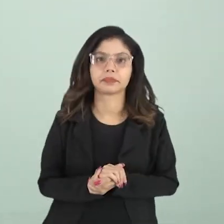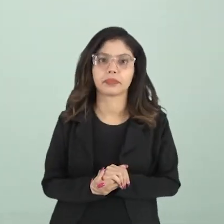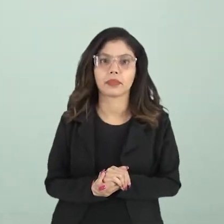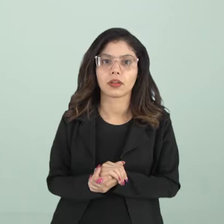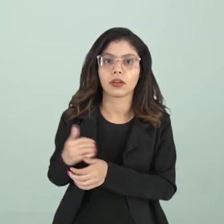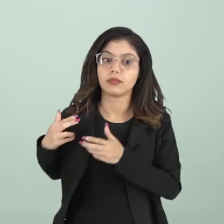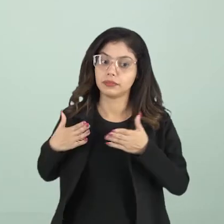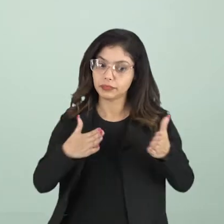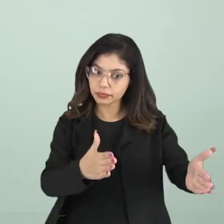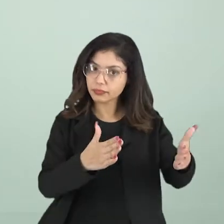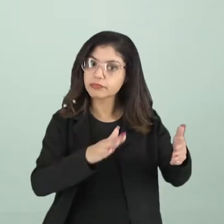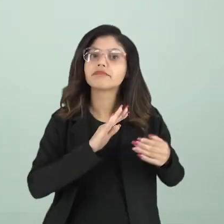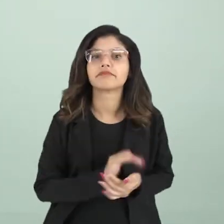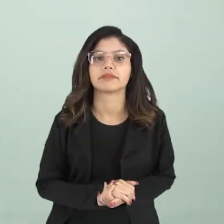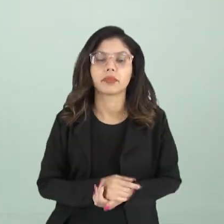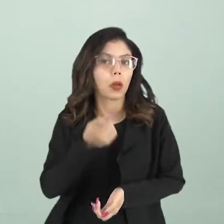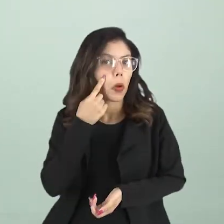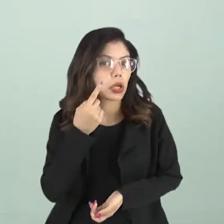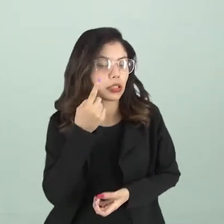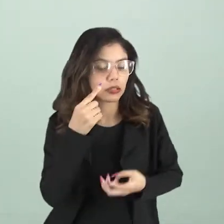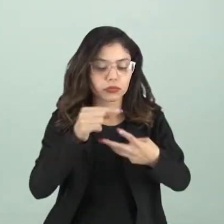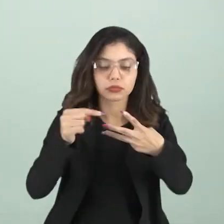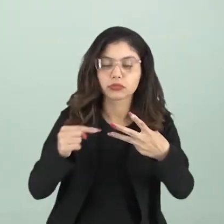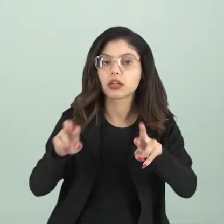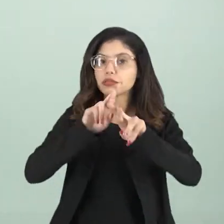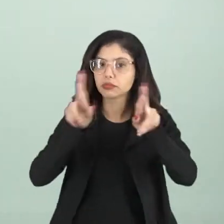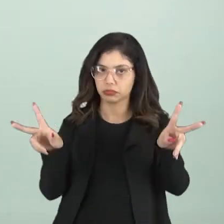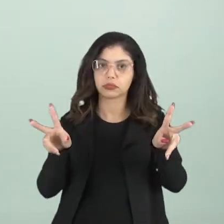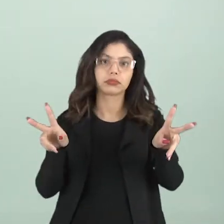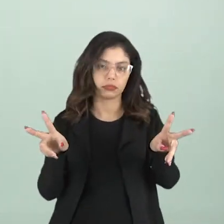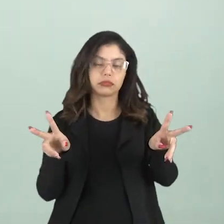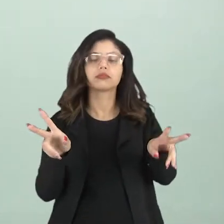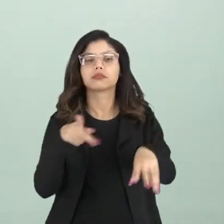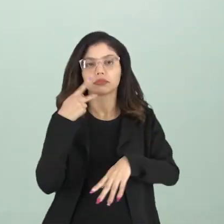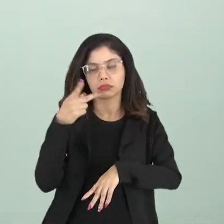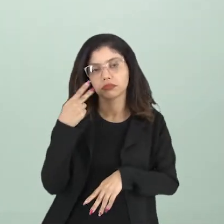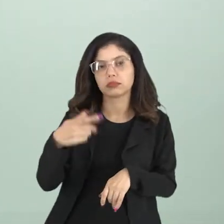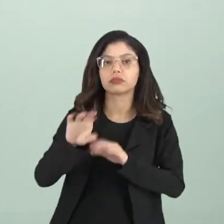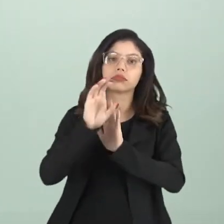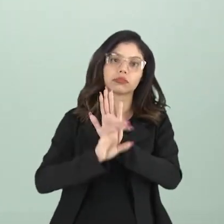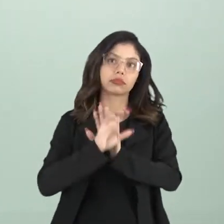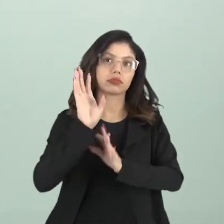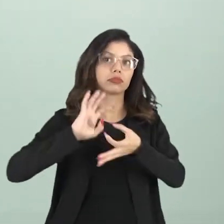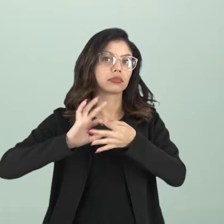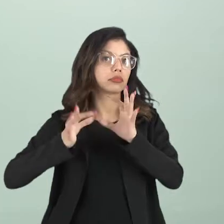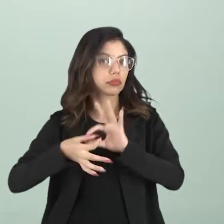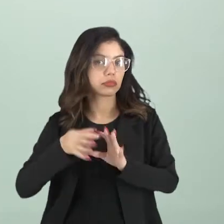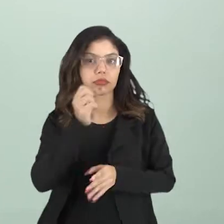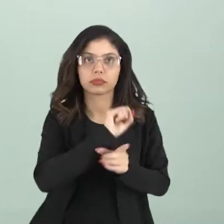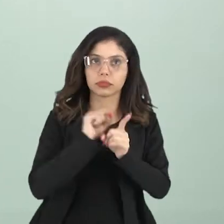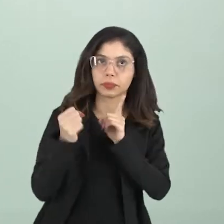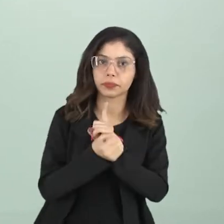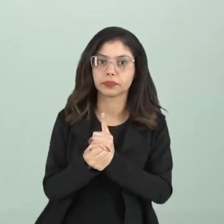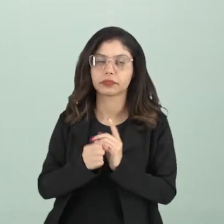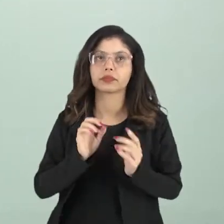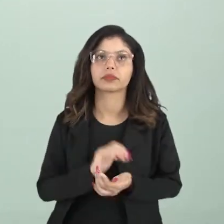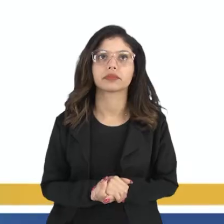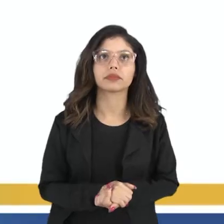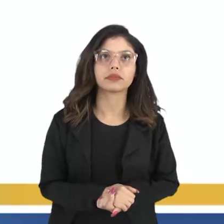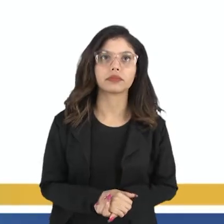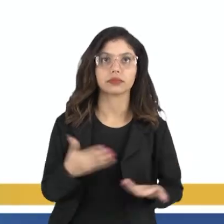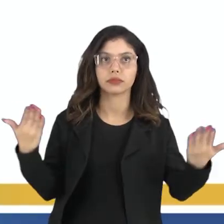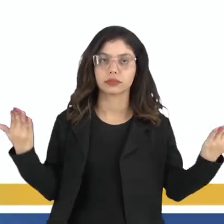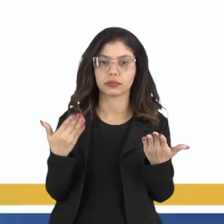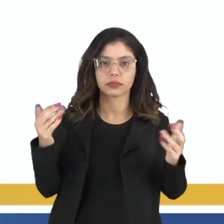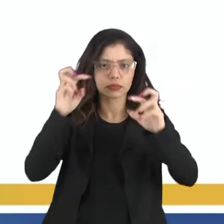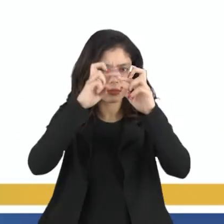três caminhos, são três olhares distintos a respeito do contexto social. Avançando agora,